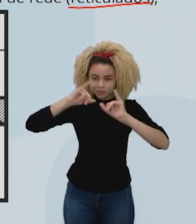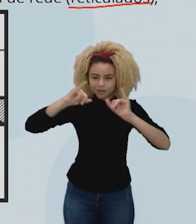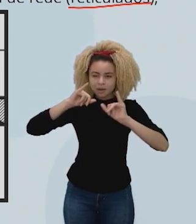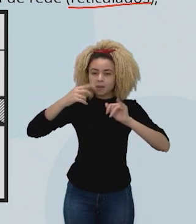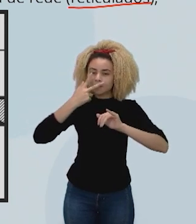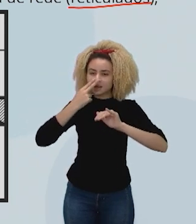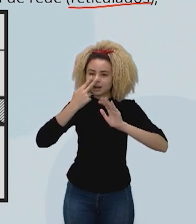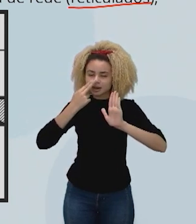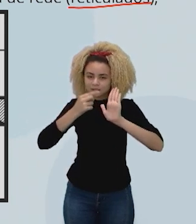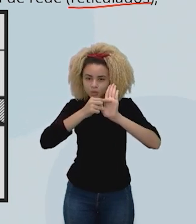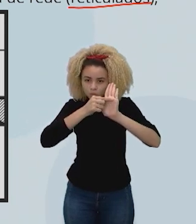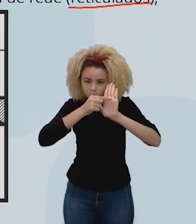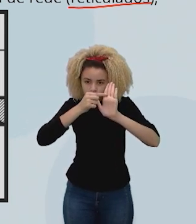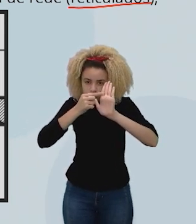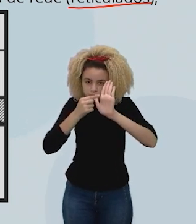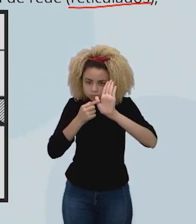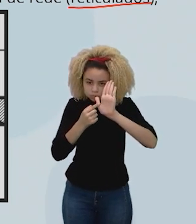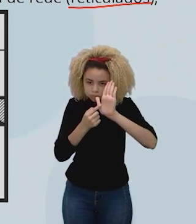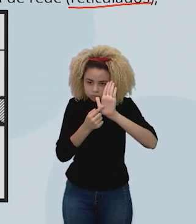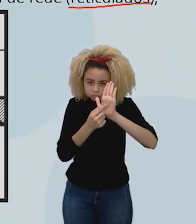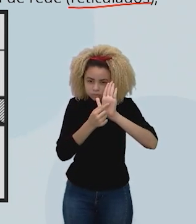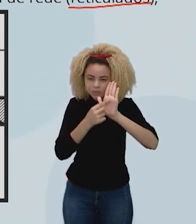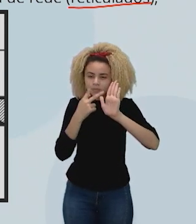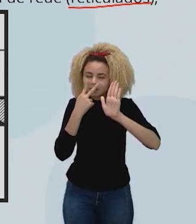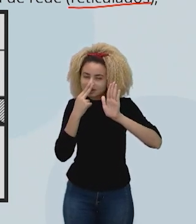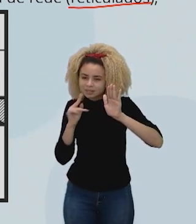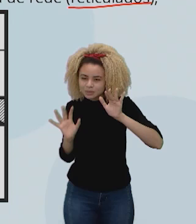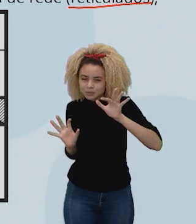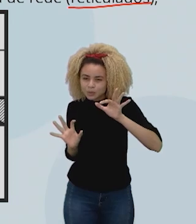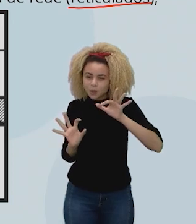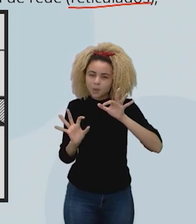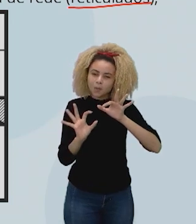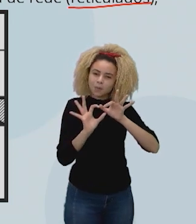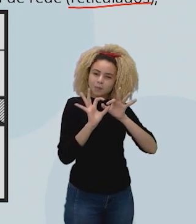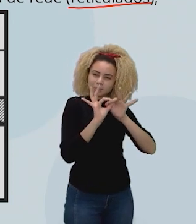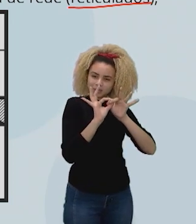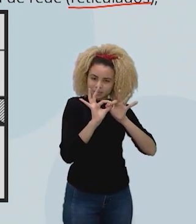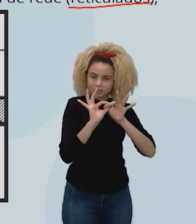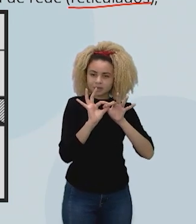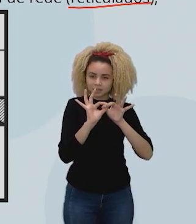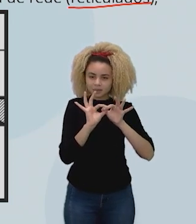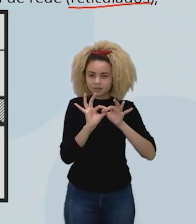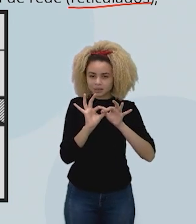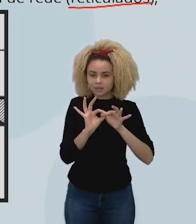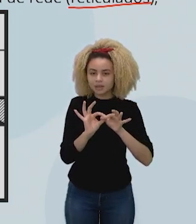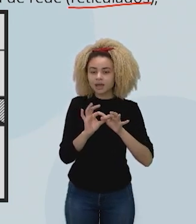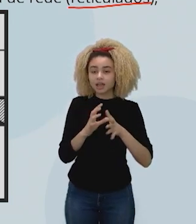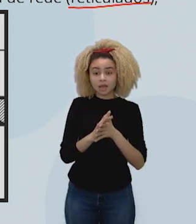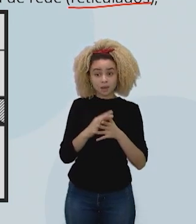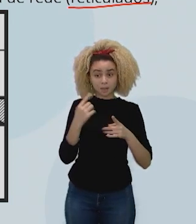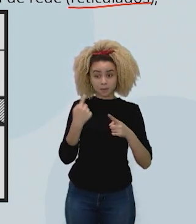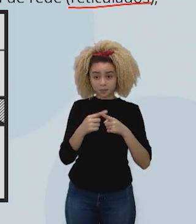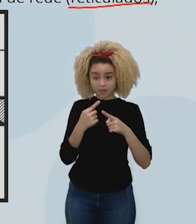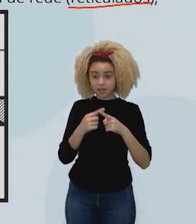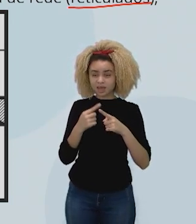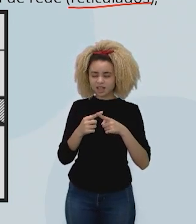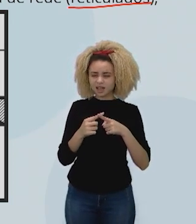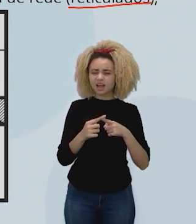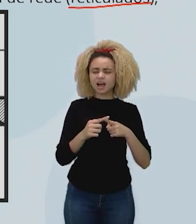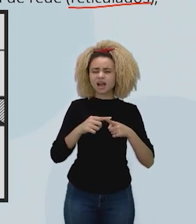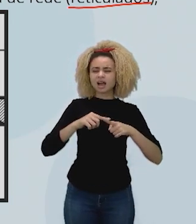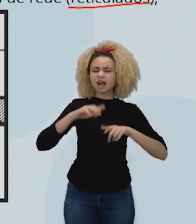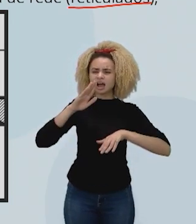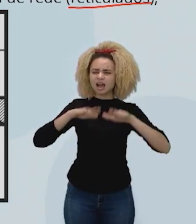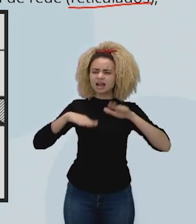mais, digamos assim, mais harmoniosa para os balões de fala, tá? Que até então, né, os balões de fala eram uma coisa